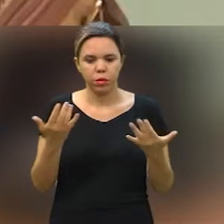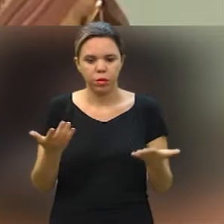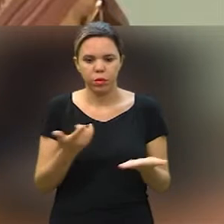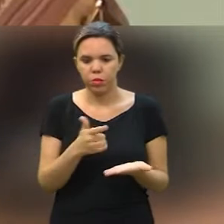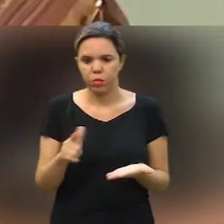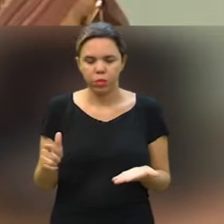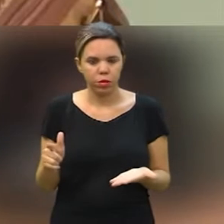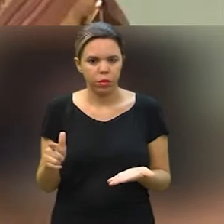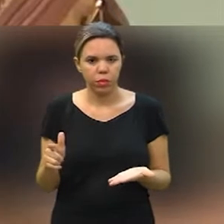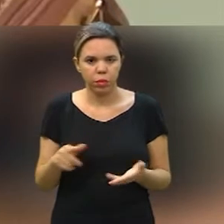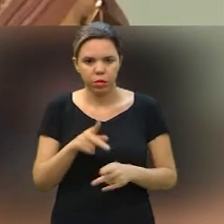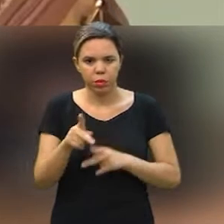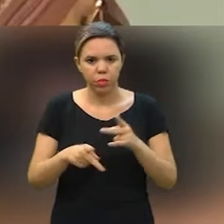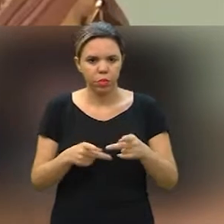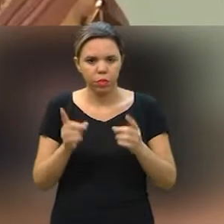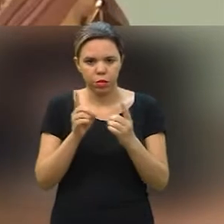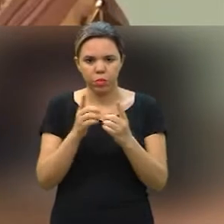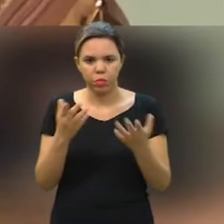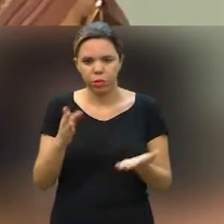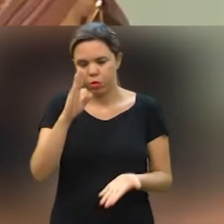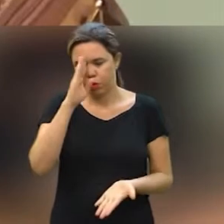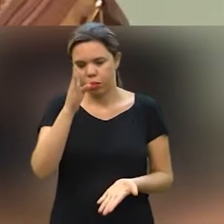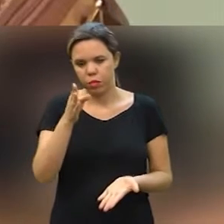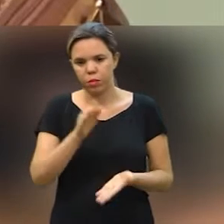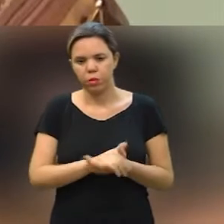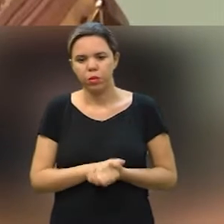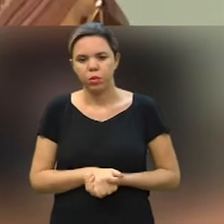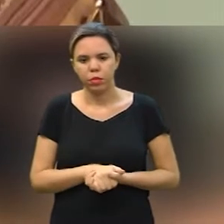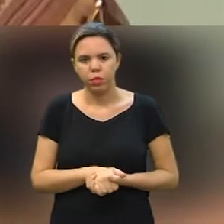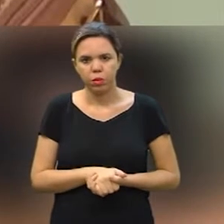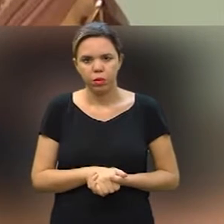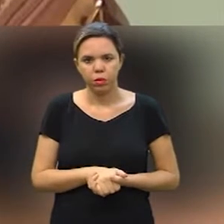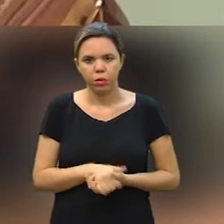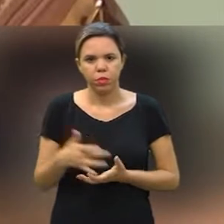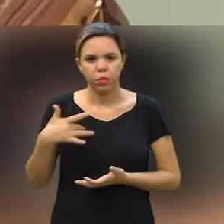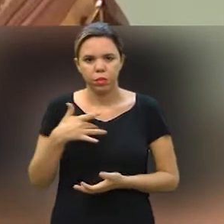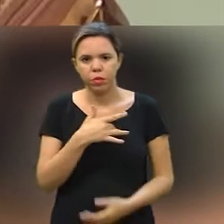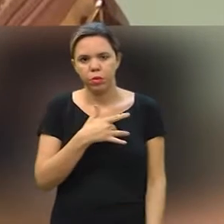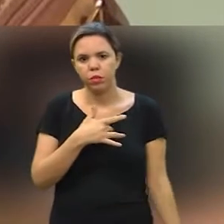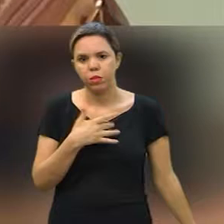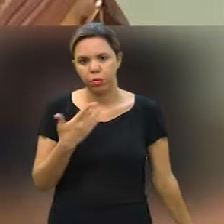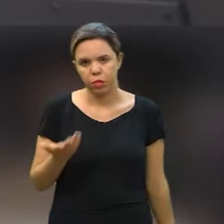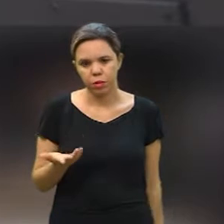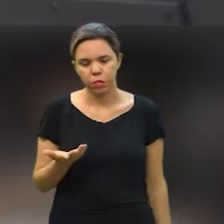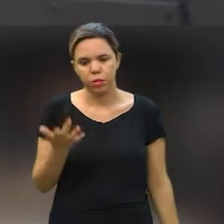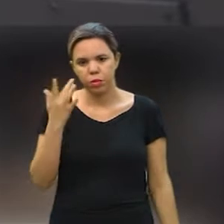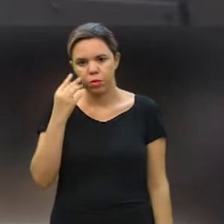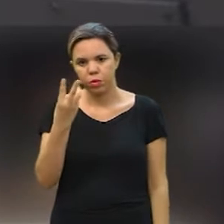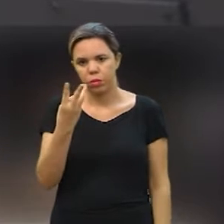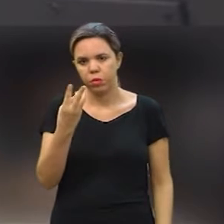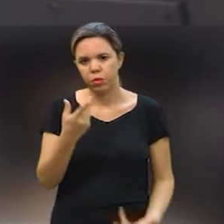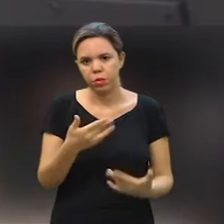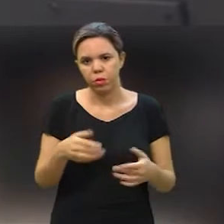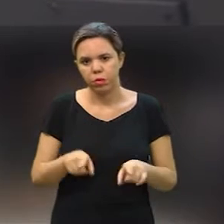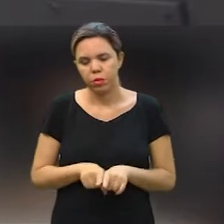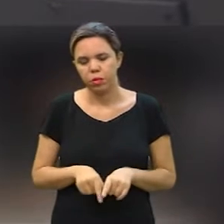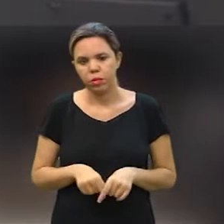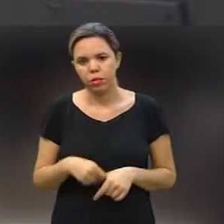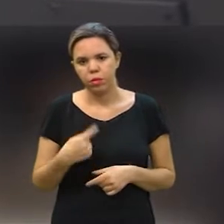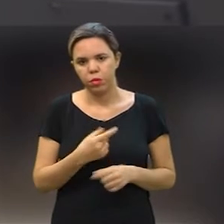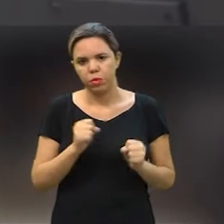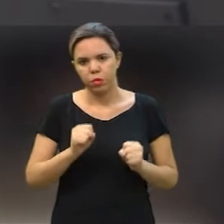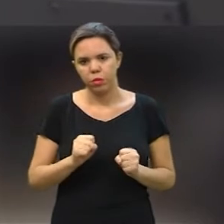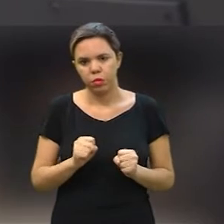escuta quando não se tem pessoal para atendimento, principalmente na questão da saúde. Então, acho que são 3